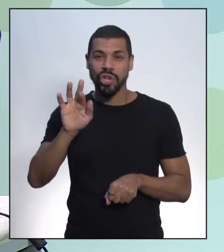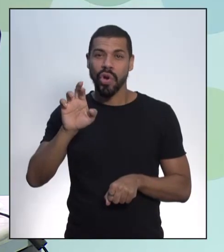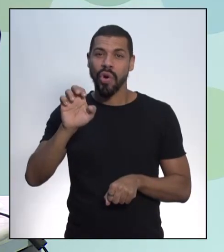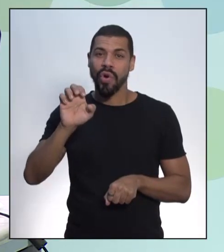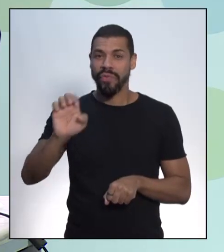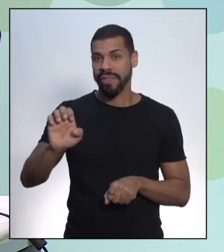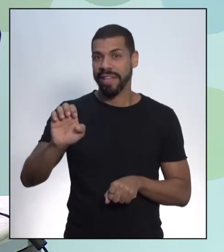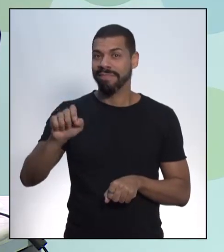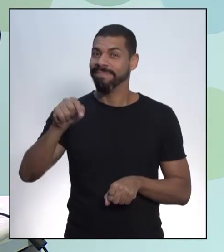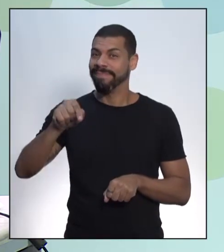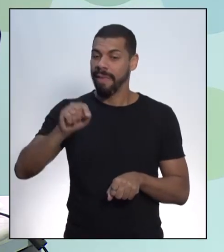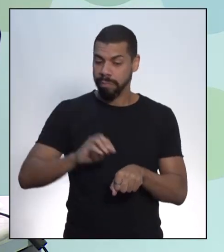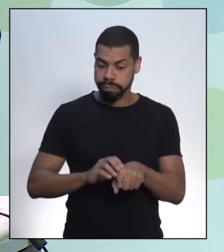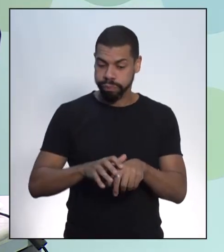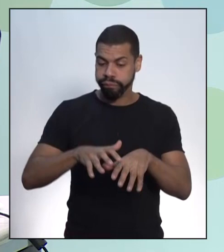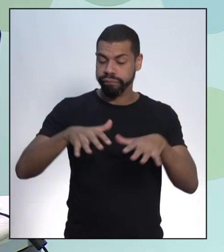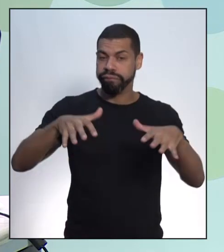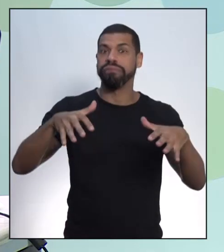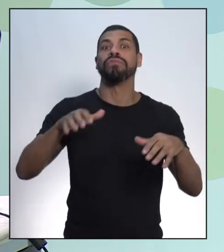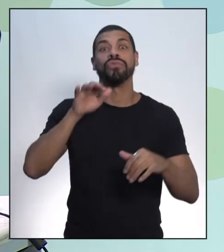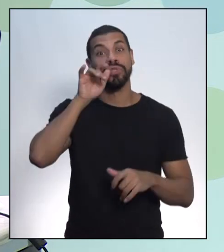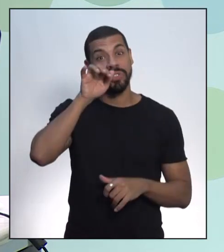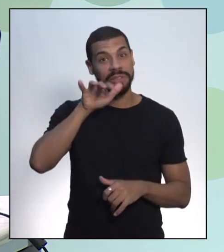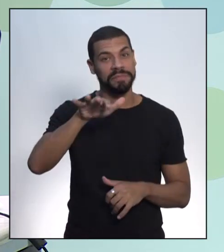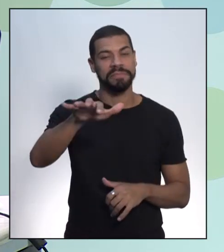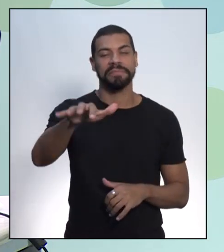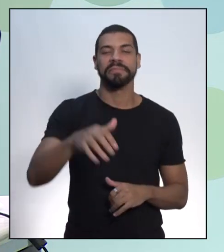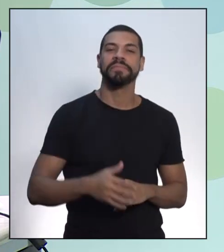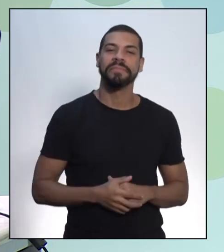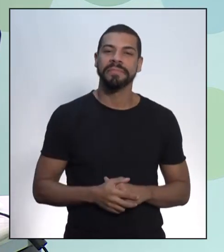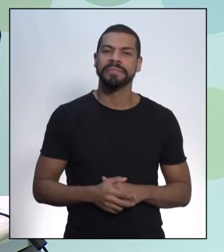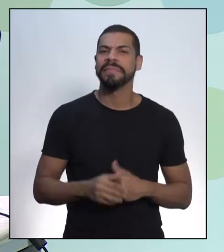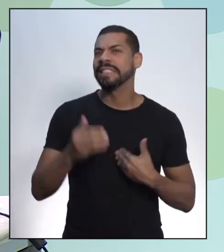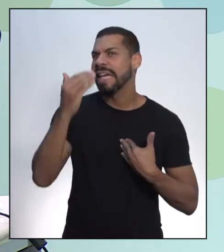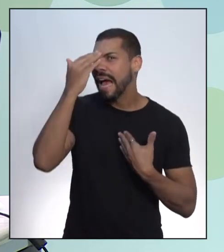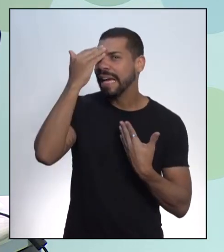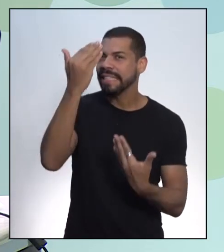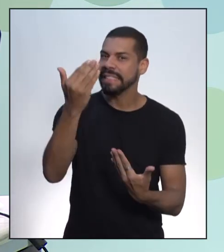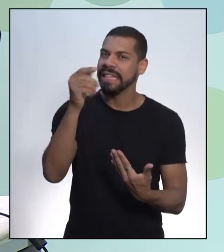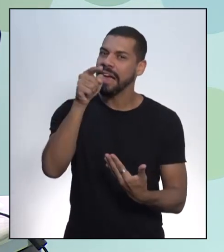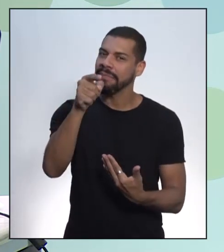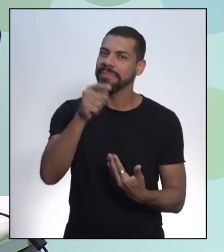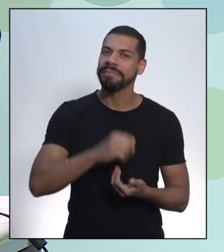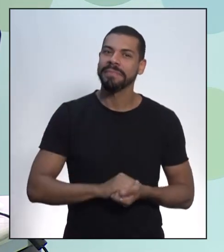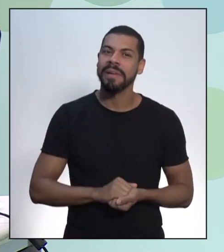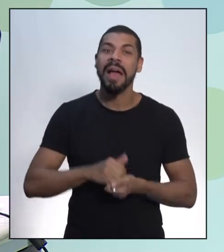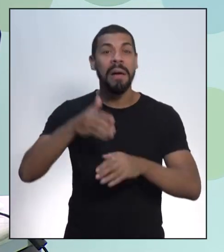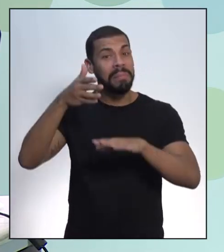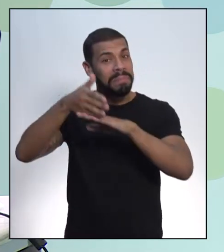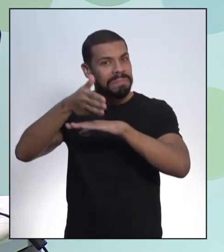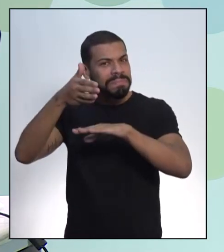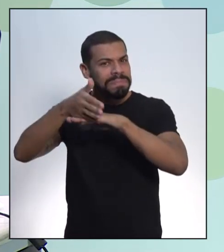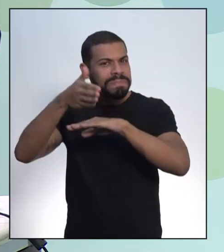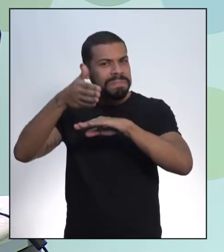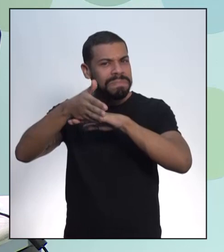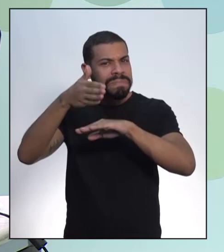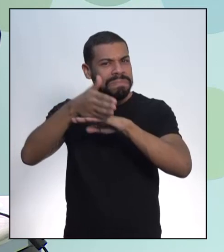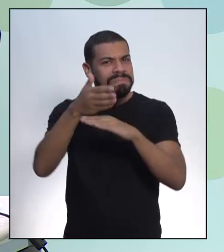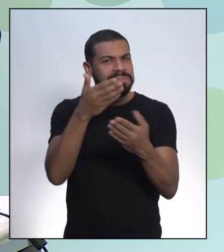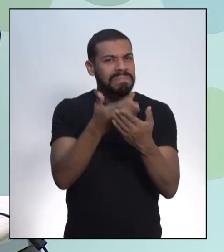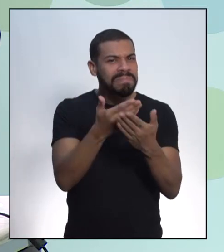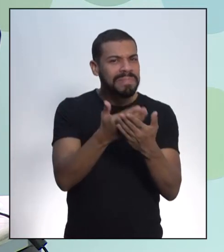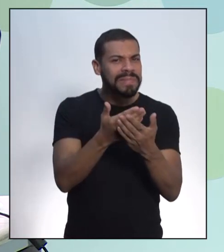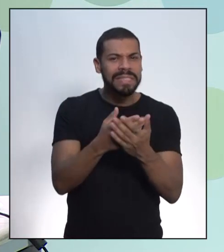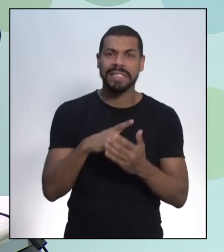nós conseguimos esclarecer a dúvida de vocês, tá, pessoal? Agradecer que vocês participem mais das nossas aulas. Se vocês não